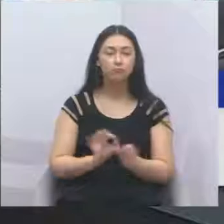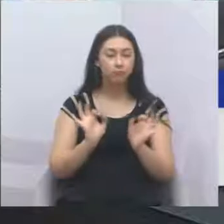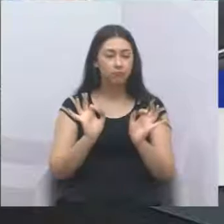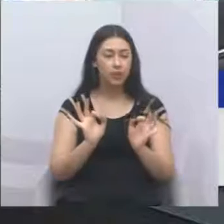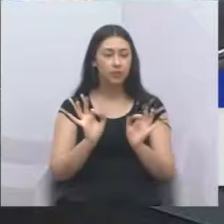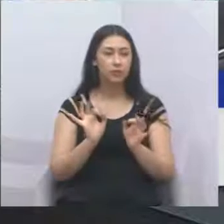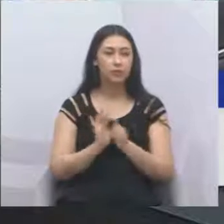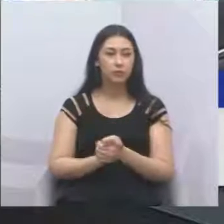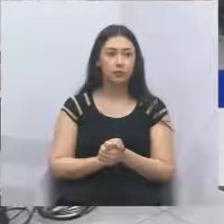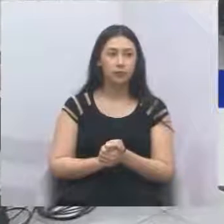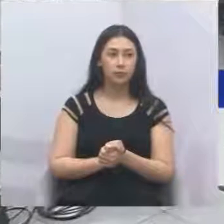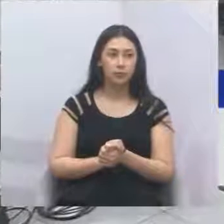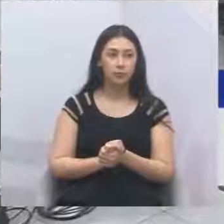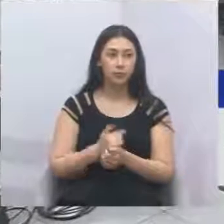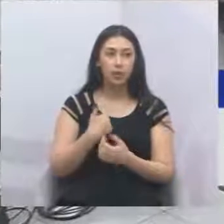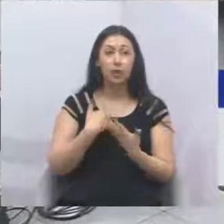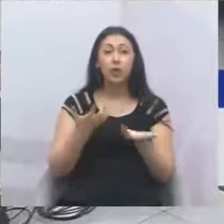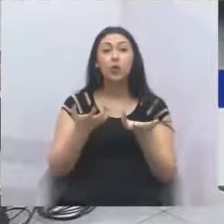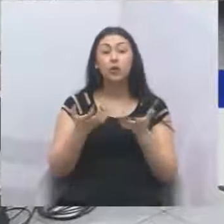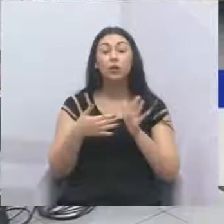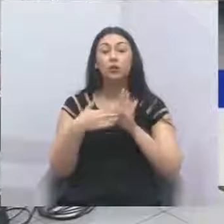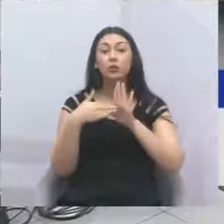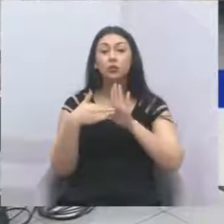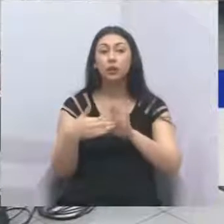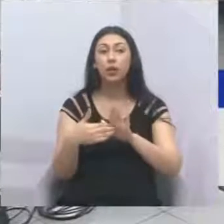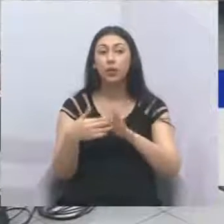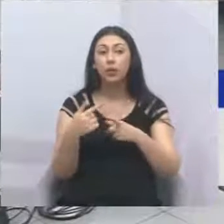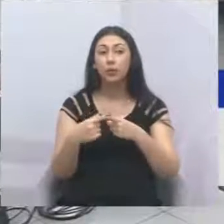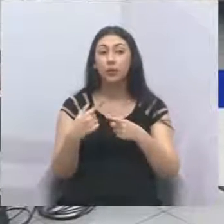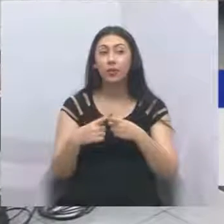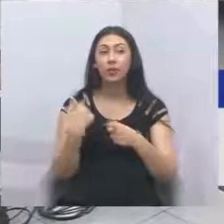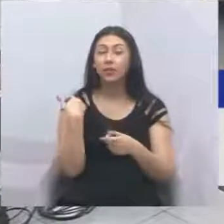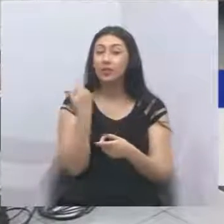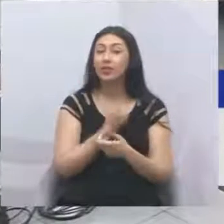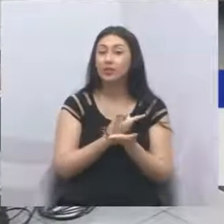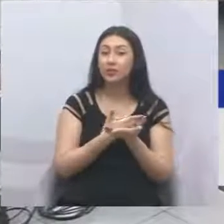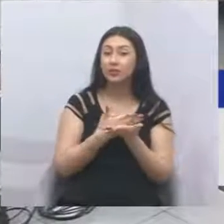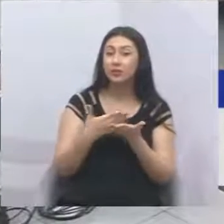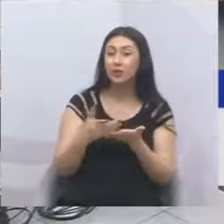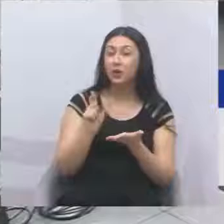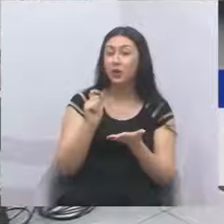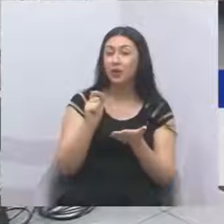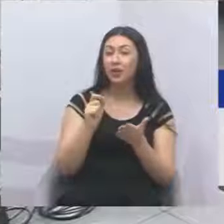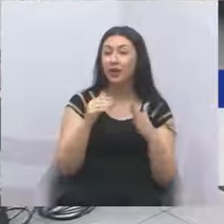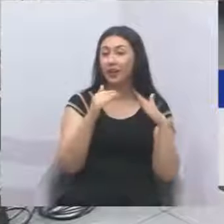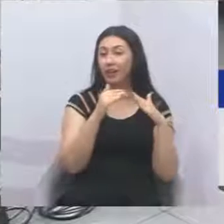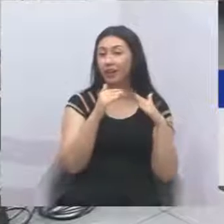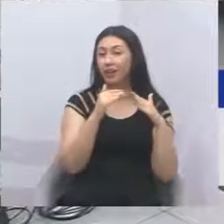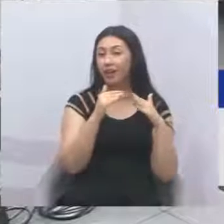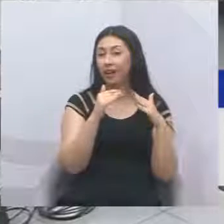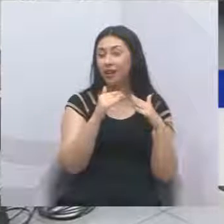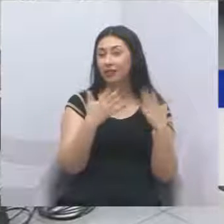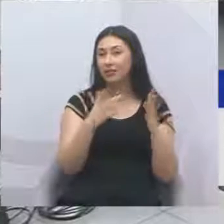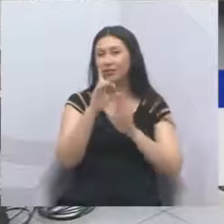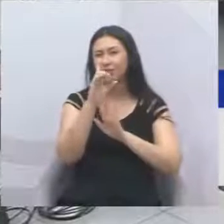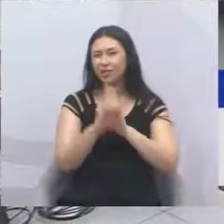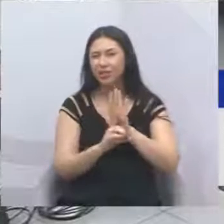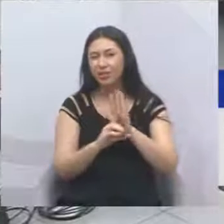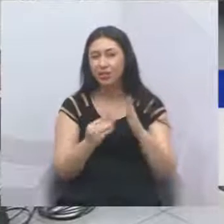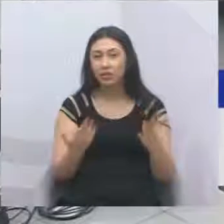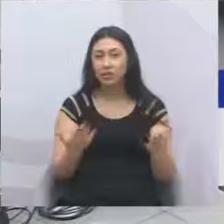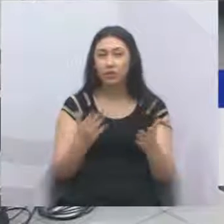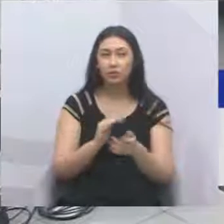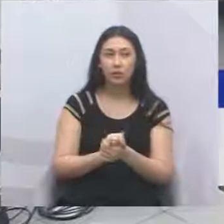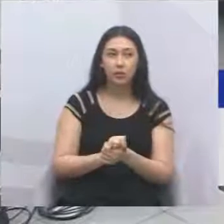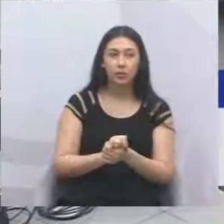Perfeito, vereadora. E eu quero só complementar, porque daí nós entramos num princípio basilar, né, do direito